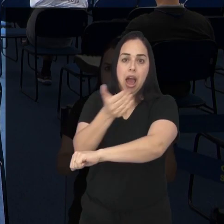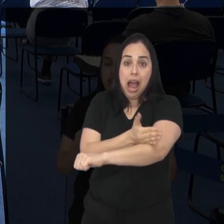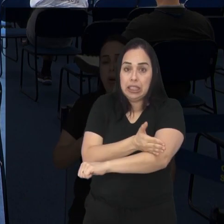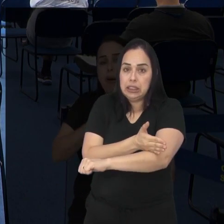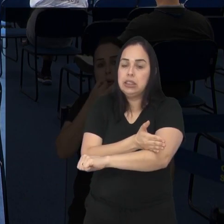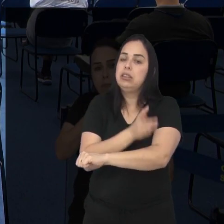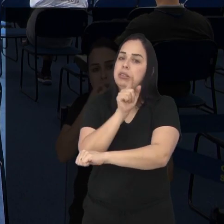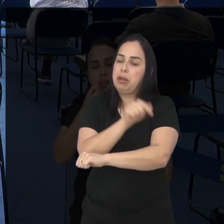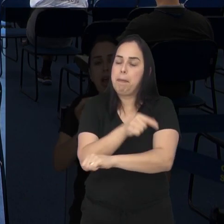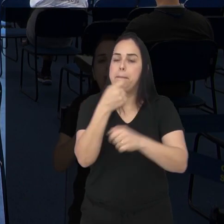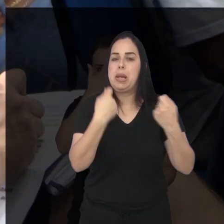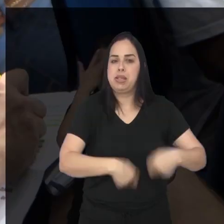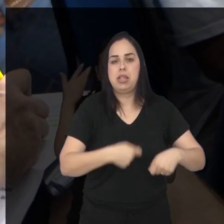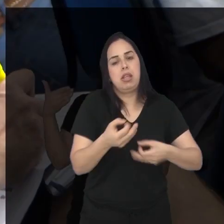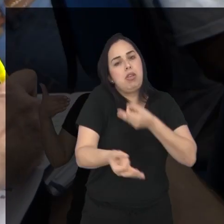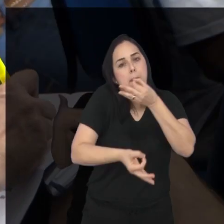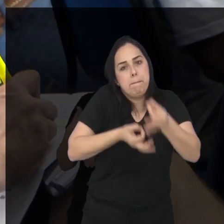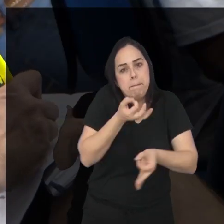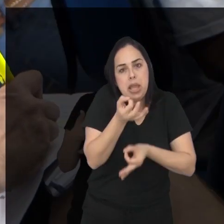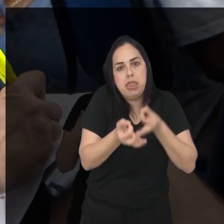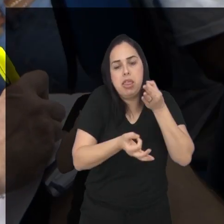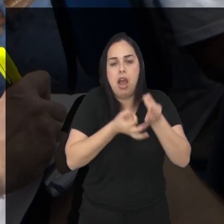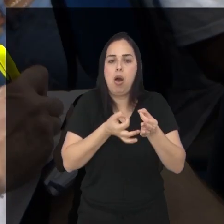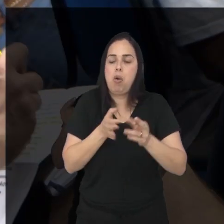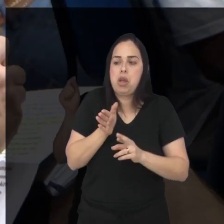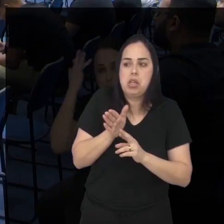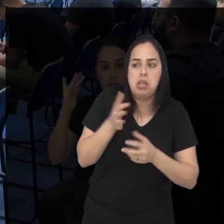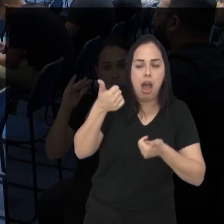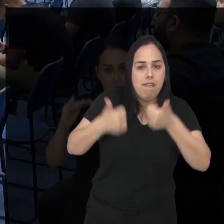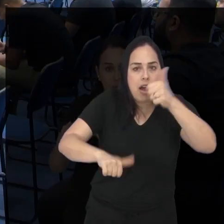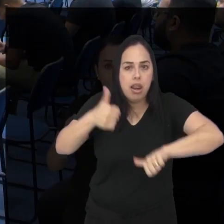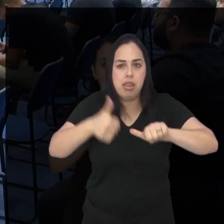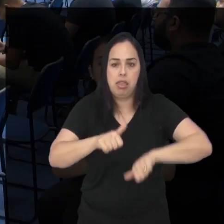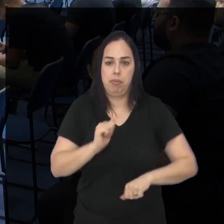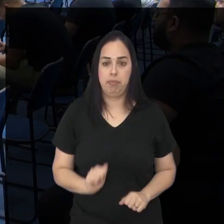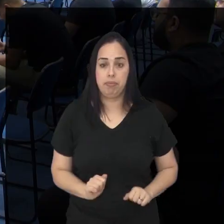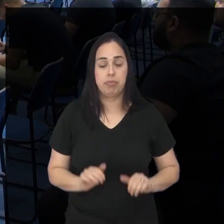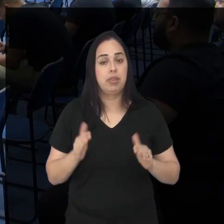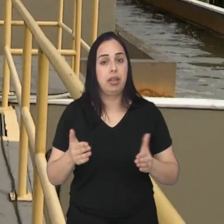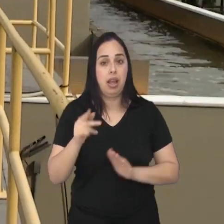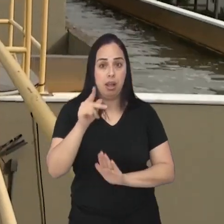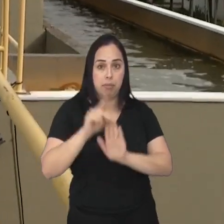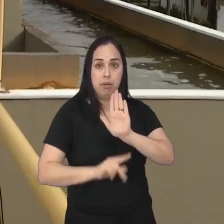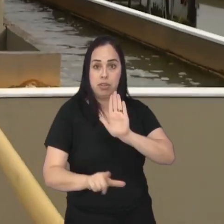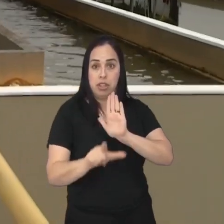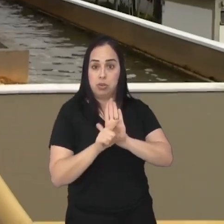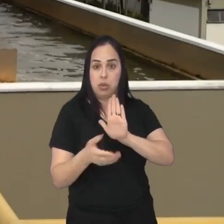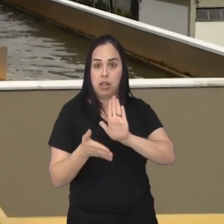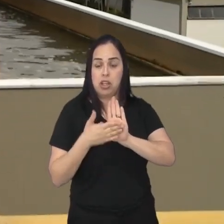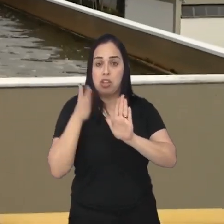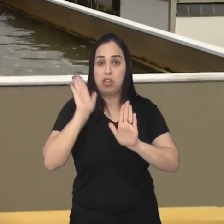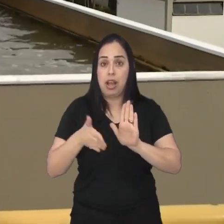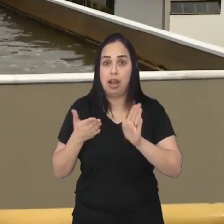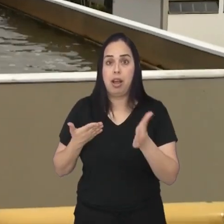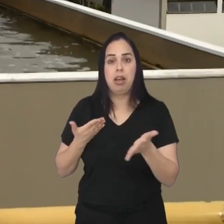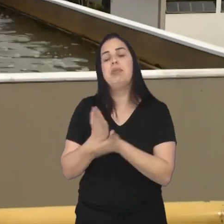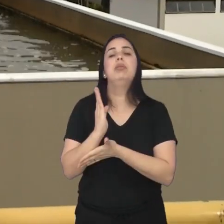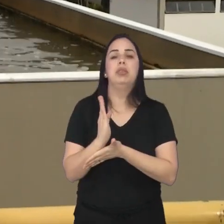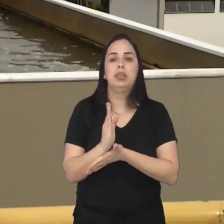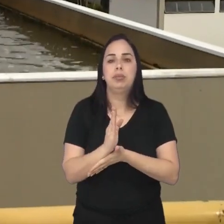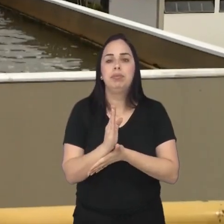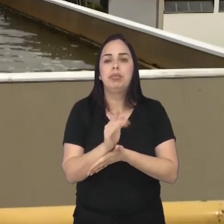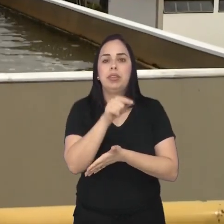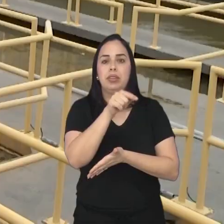algumas políticas públicas passam pela análise dos integrantes do Conselho. A legislação aprovada